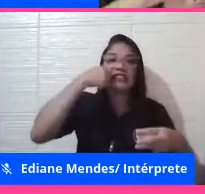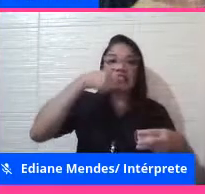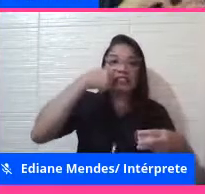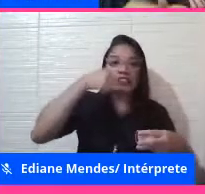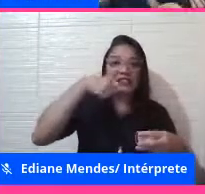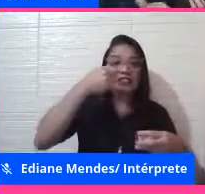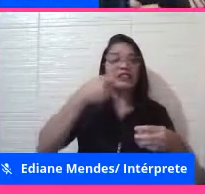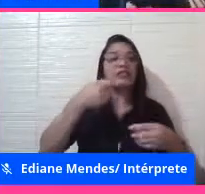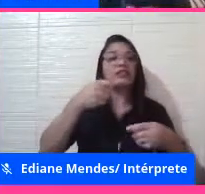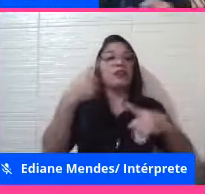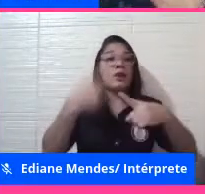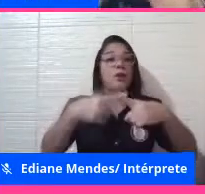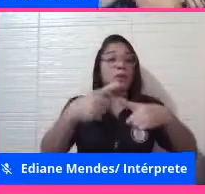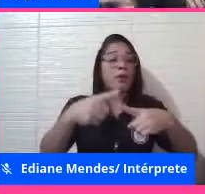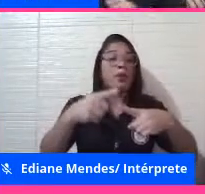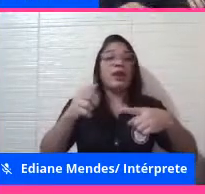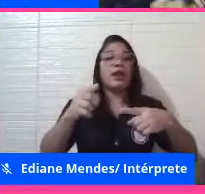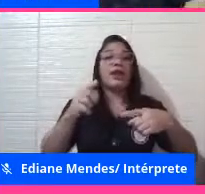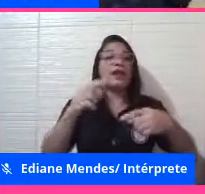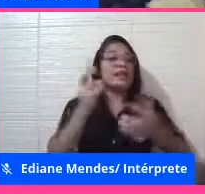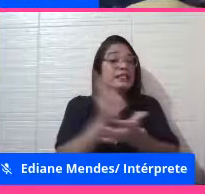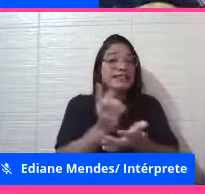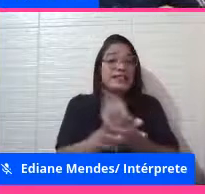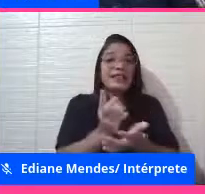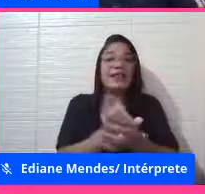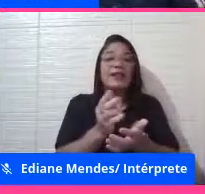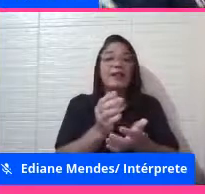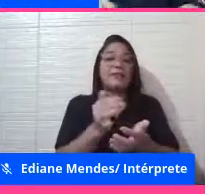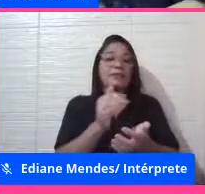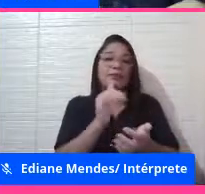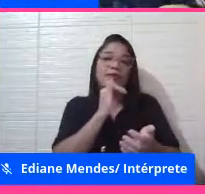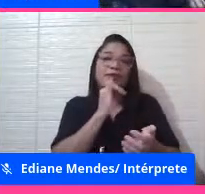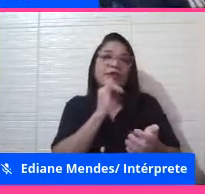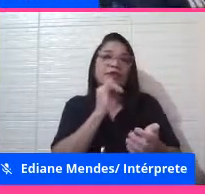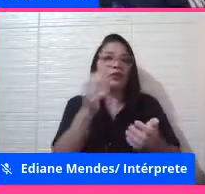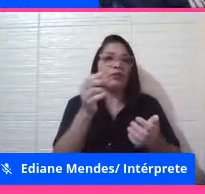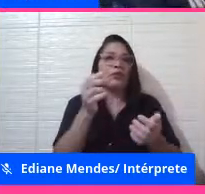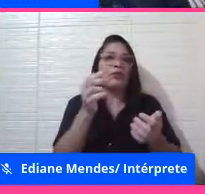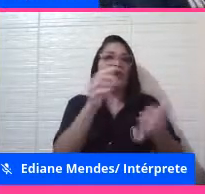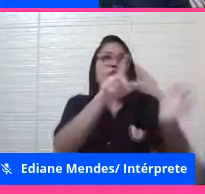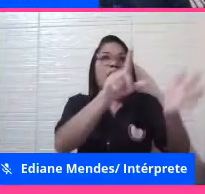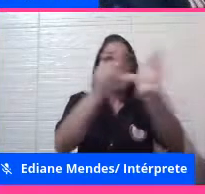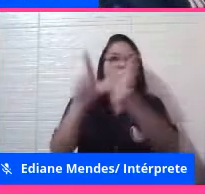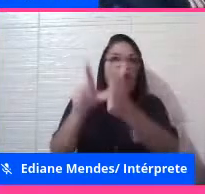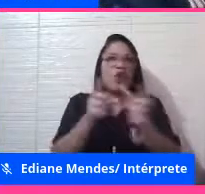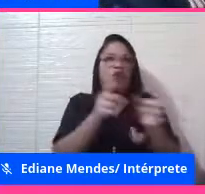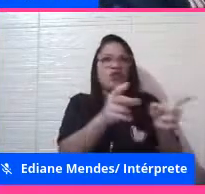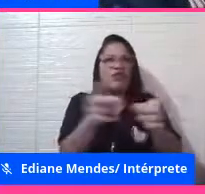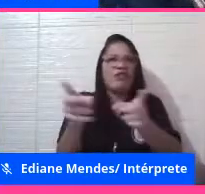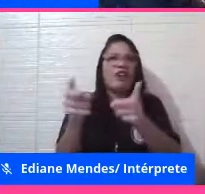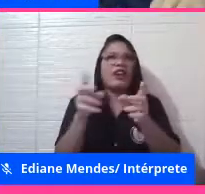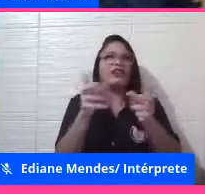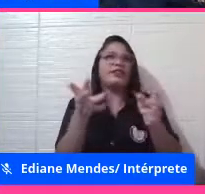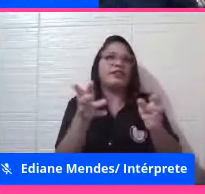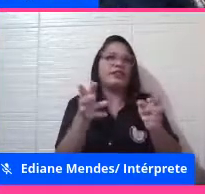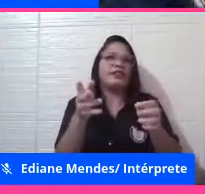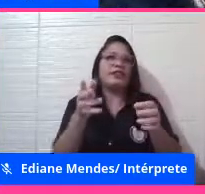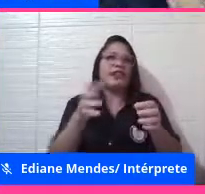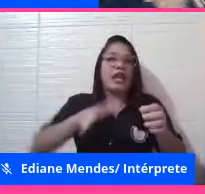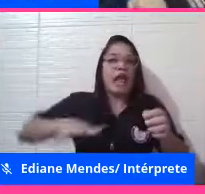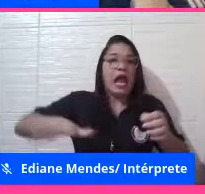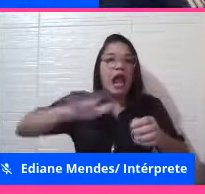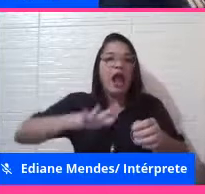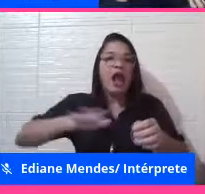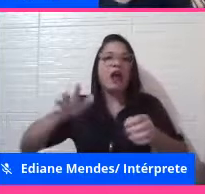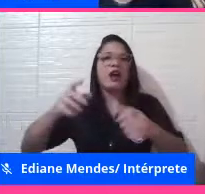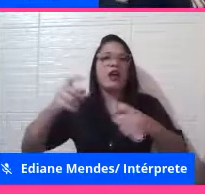de mercado que está acima, um nicho de mercado, às vezes, muito específico, que são a galera de medicina, a galera de